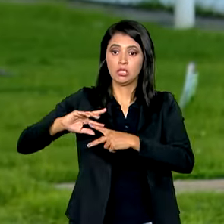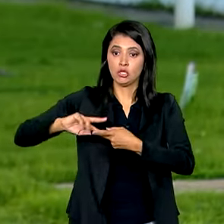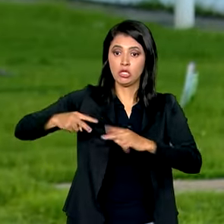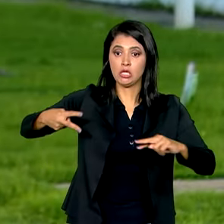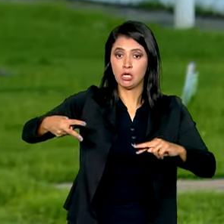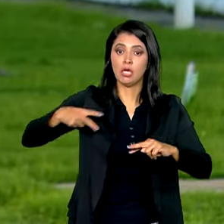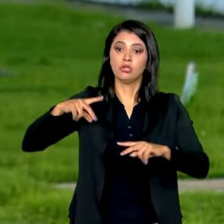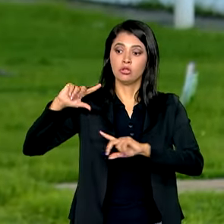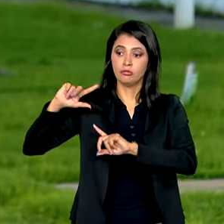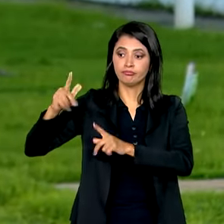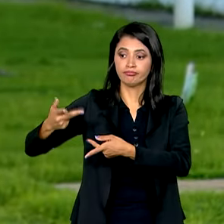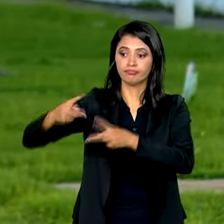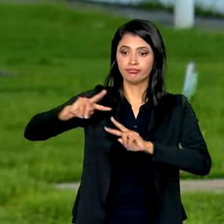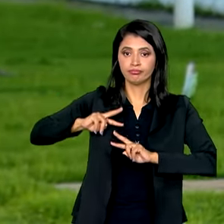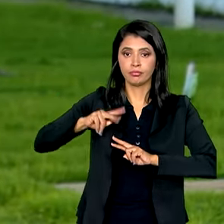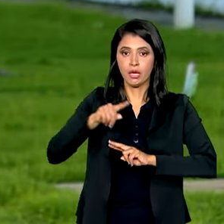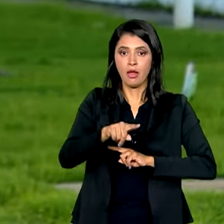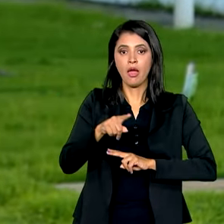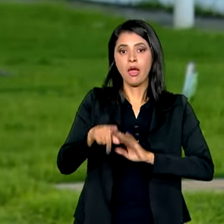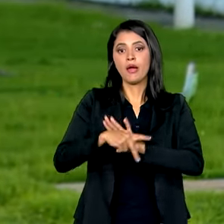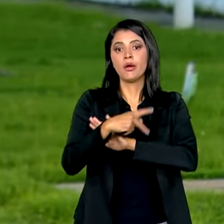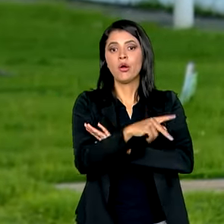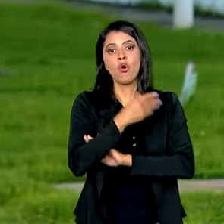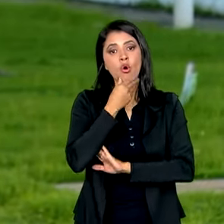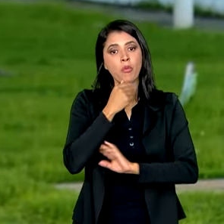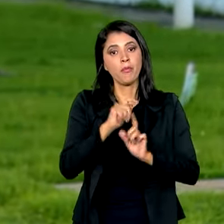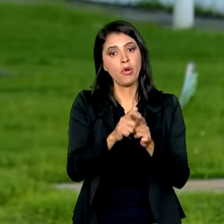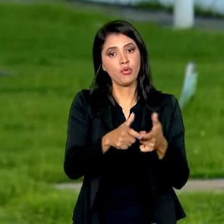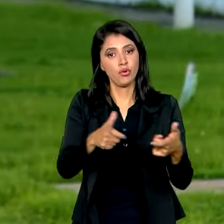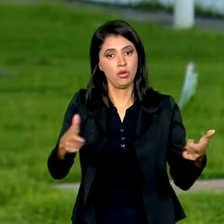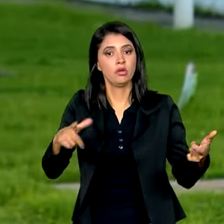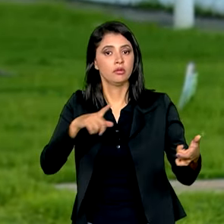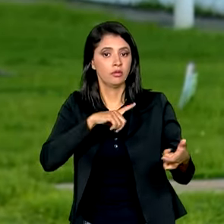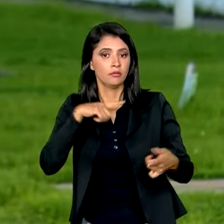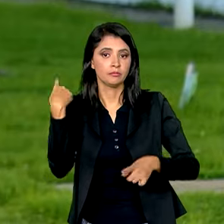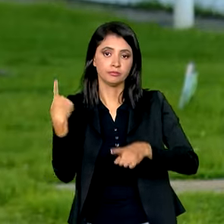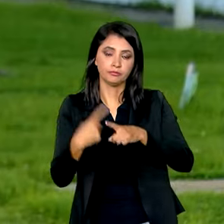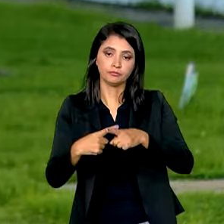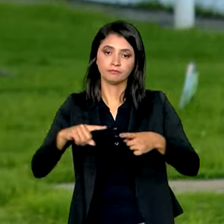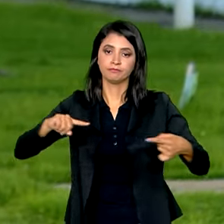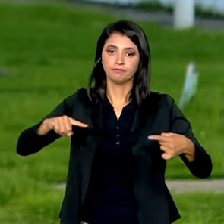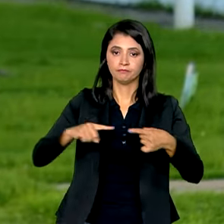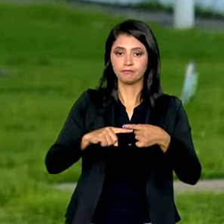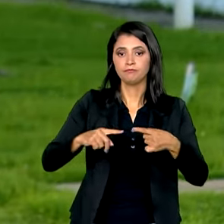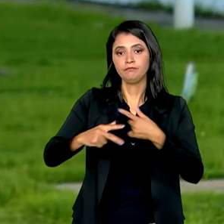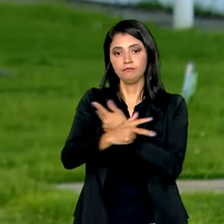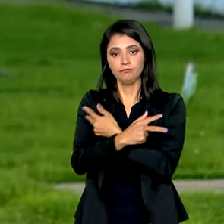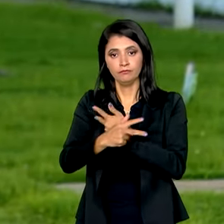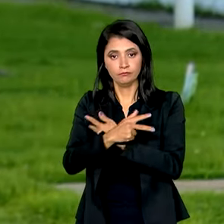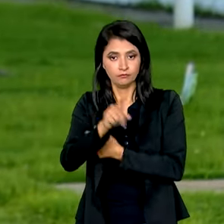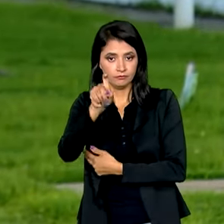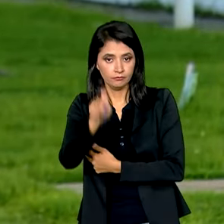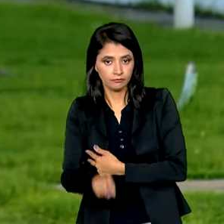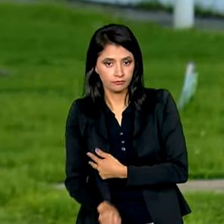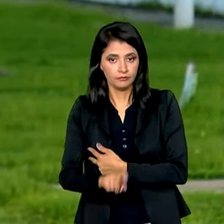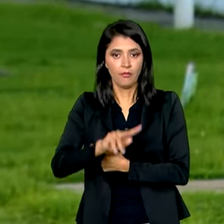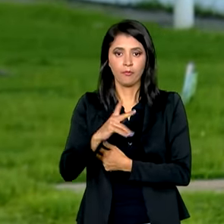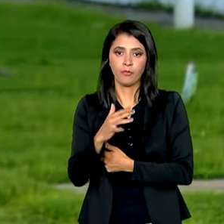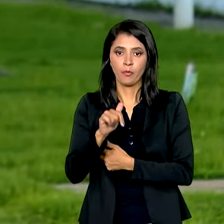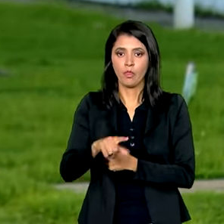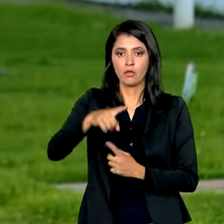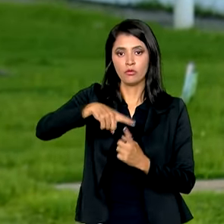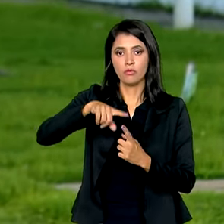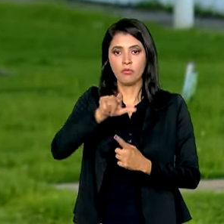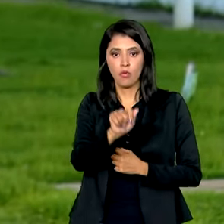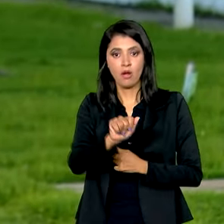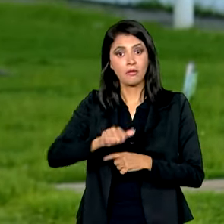hereditária, atinge quase exclusivamente os homens, porque é ligada ao cromossomo X. A hemofilia tipo A, que é a